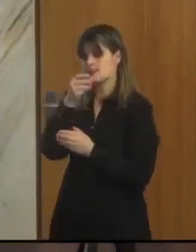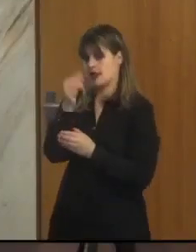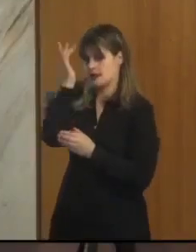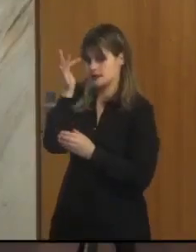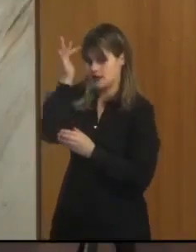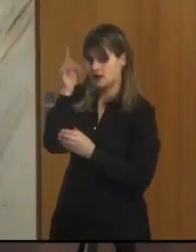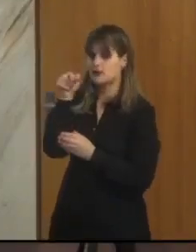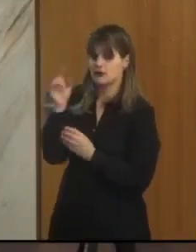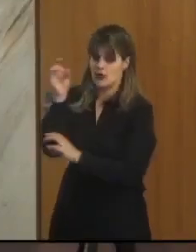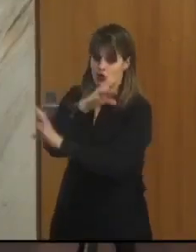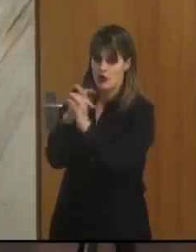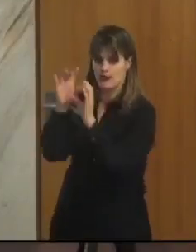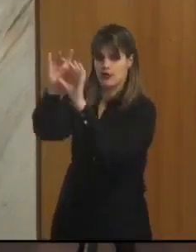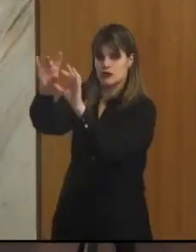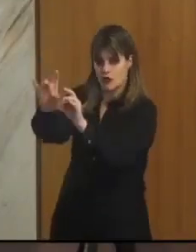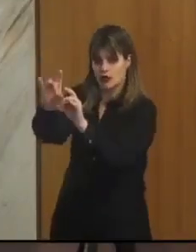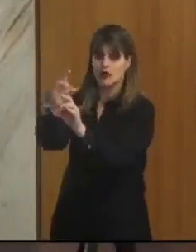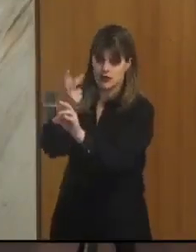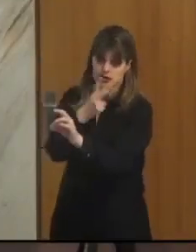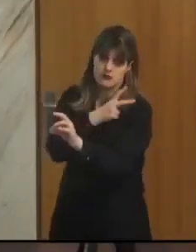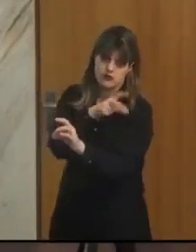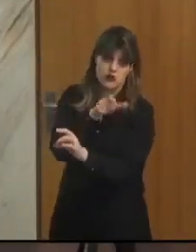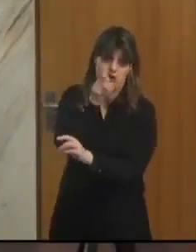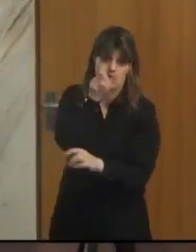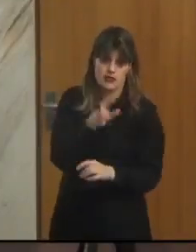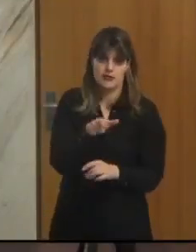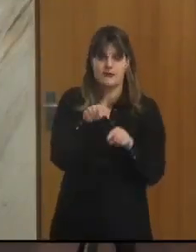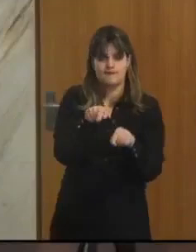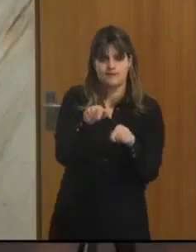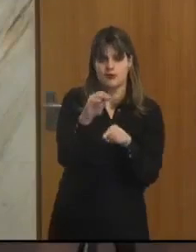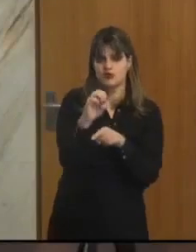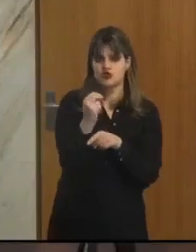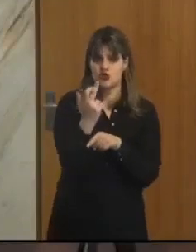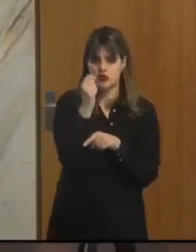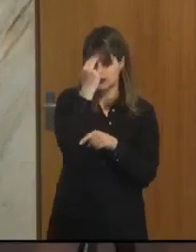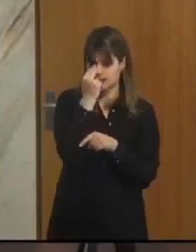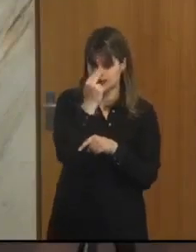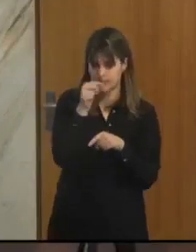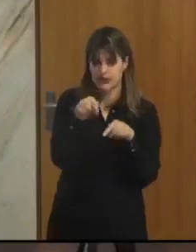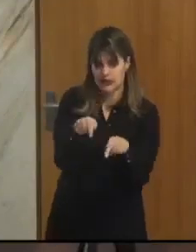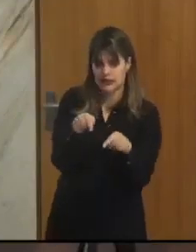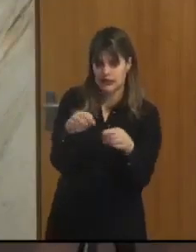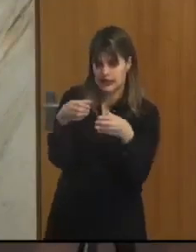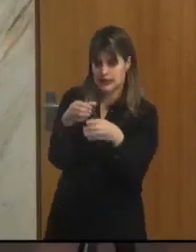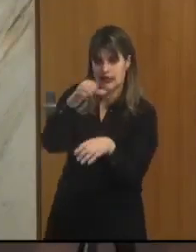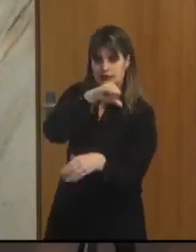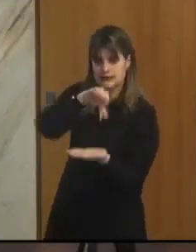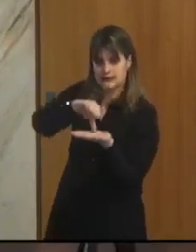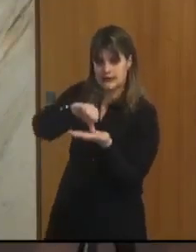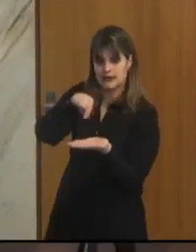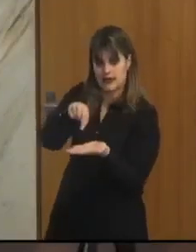Ibérica uma casa, que é o Castelo de Sor, e a Ordem do Templo em Portugal passa a ter a casa-mãe em Castelo de